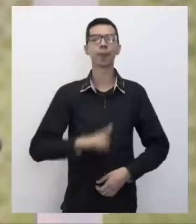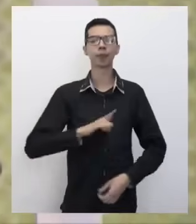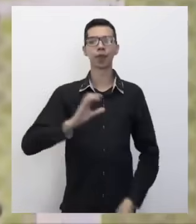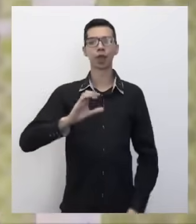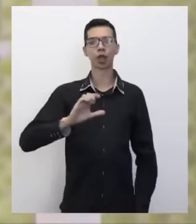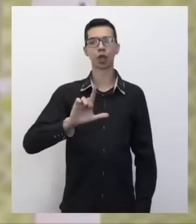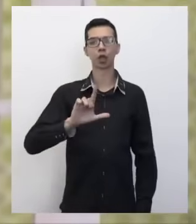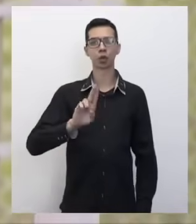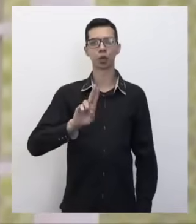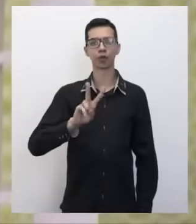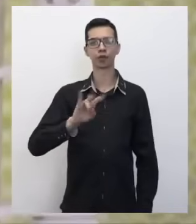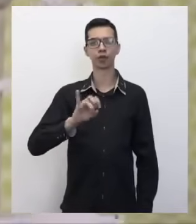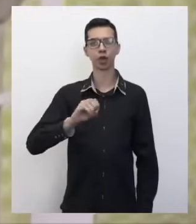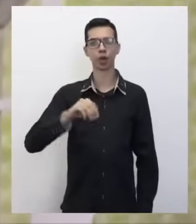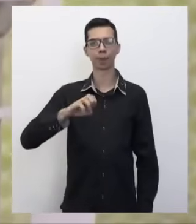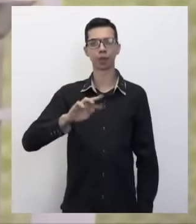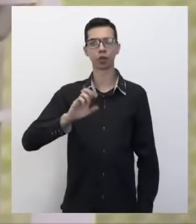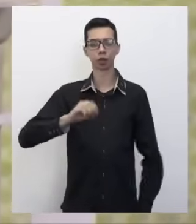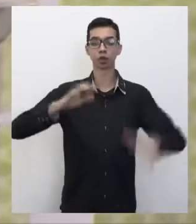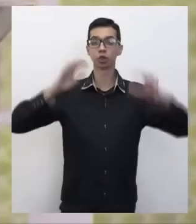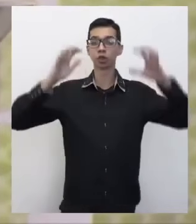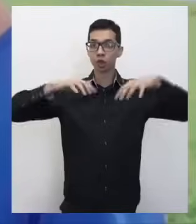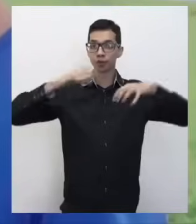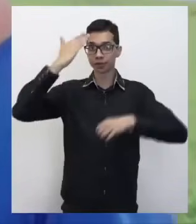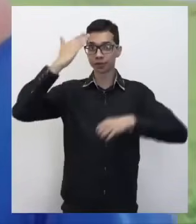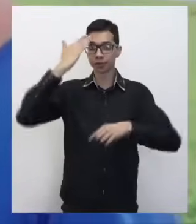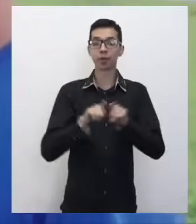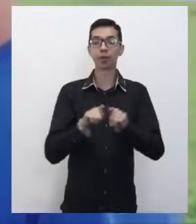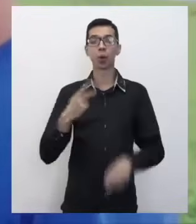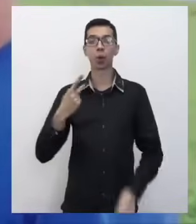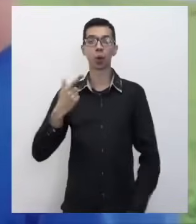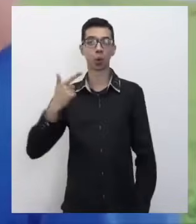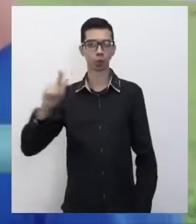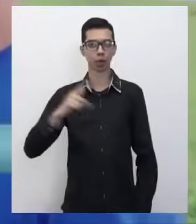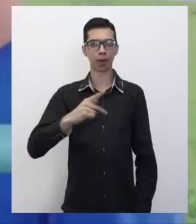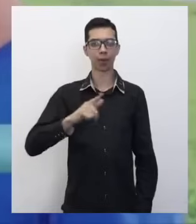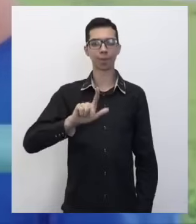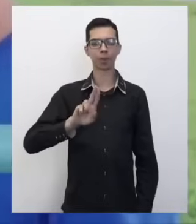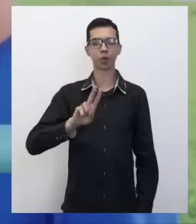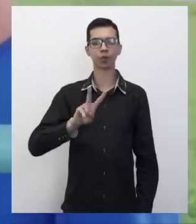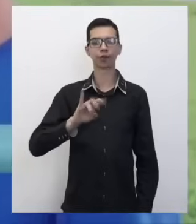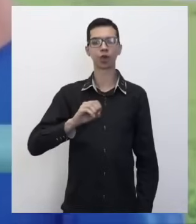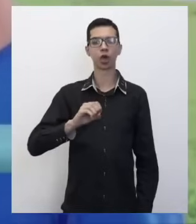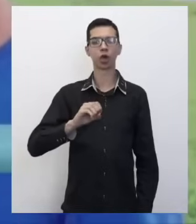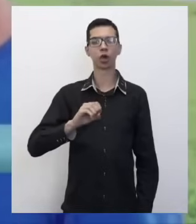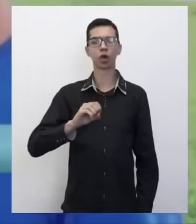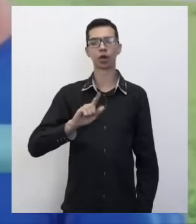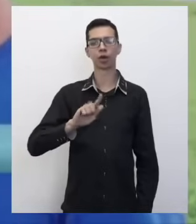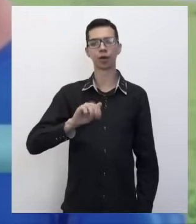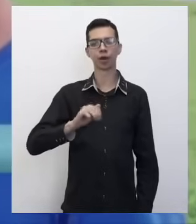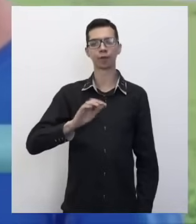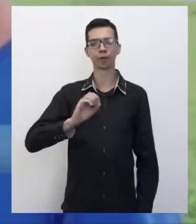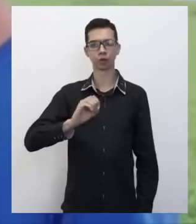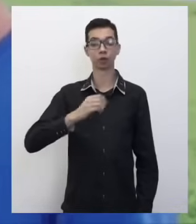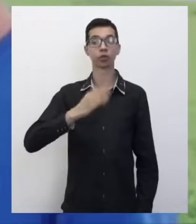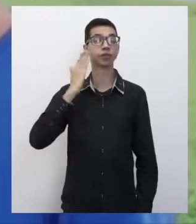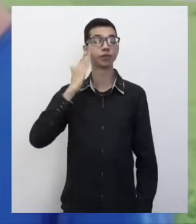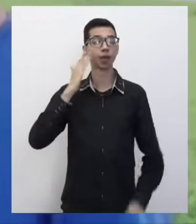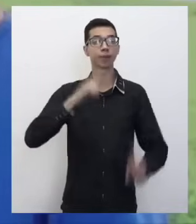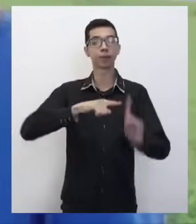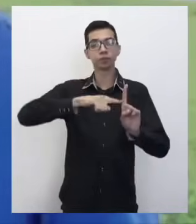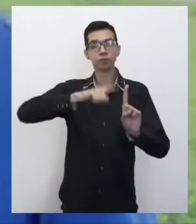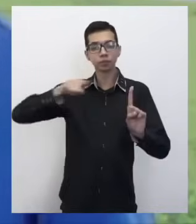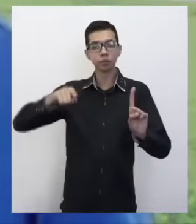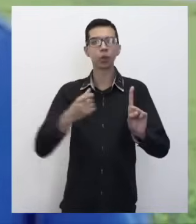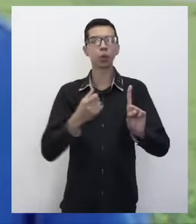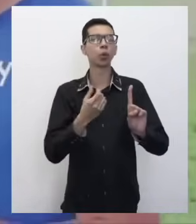gente colhe a chuva, e temos também o pluviógrafo, que ele dá uma leitura gráfica. A gente vê no gráfico o volume